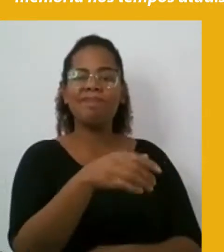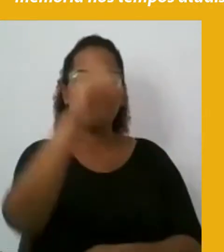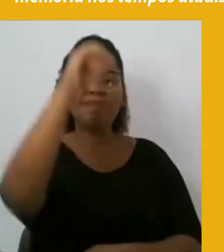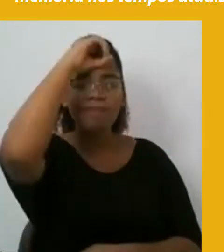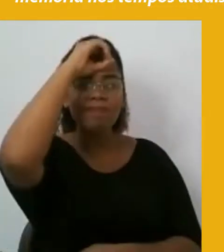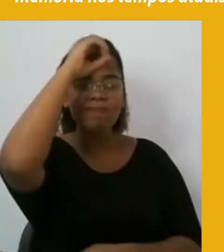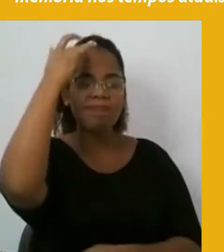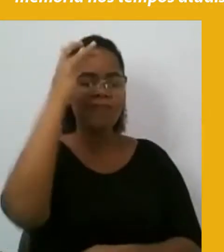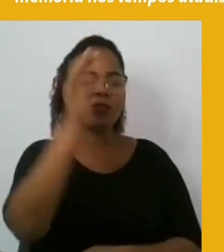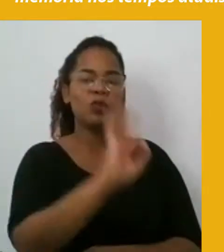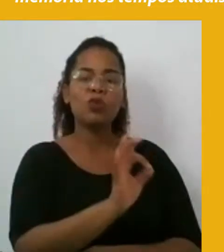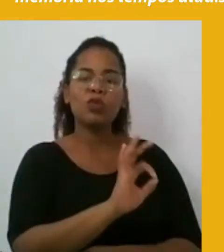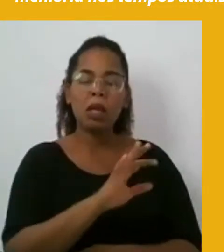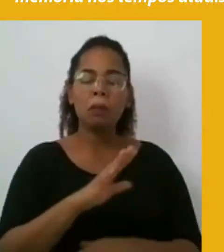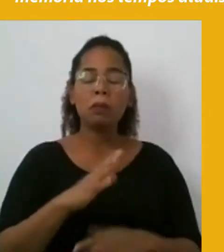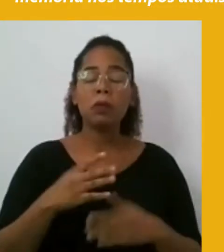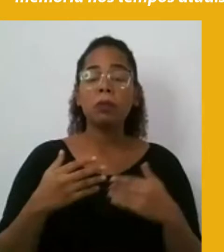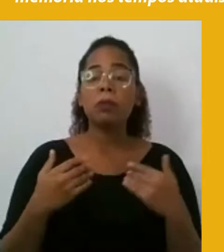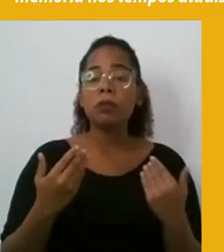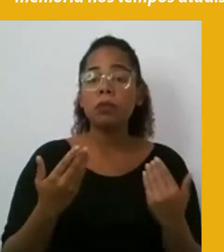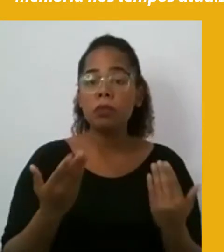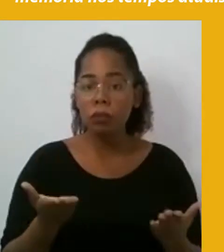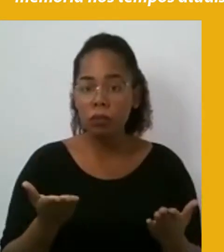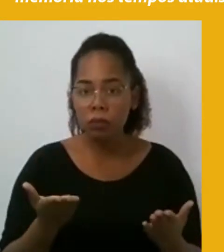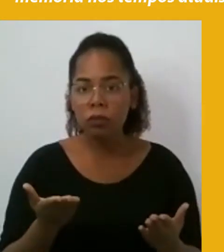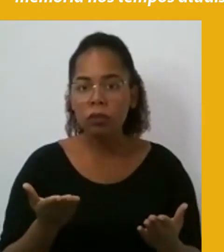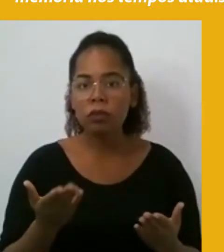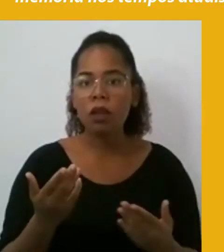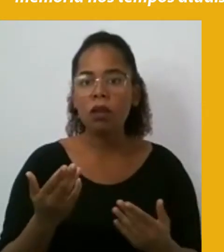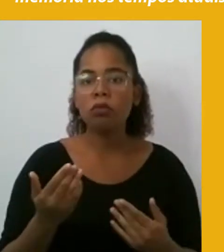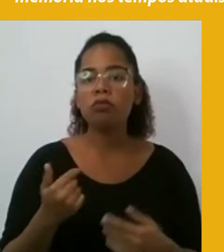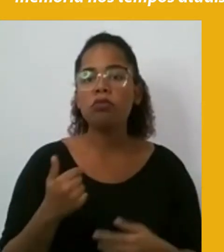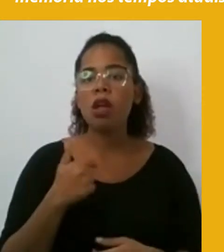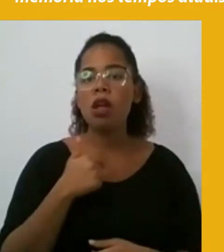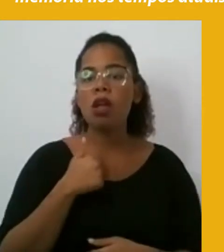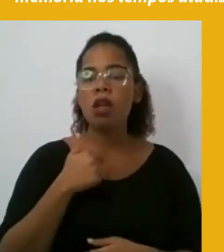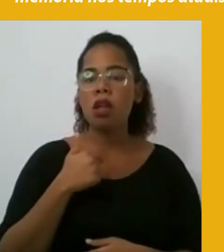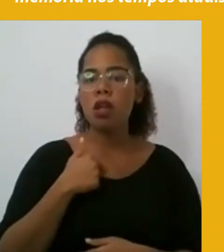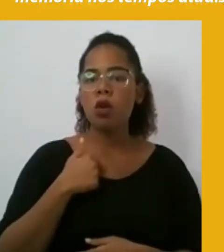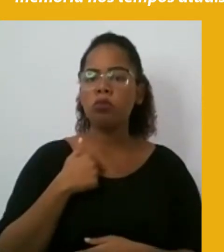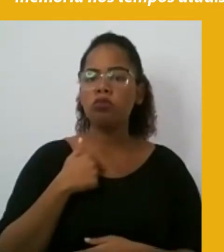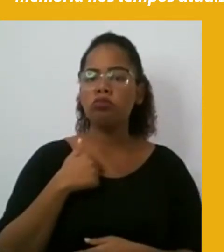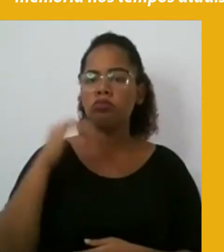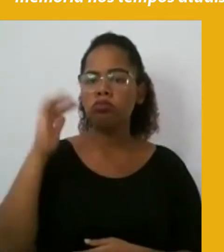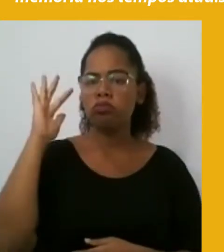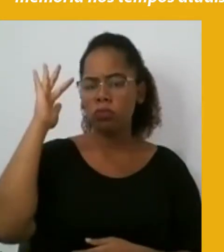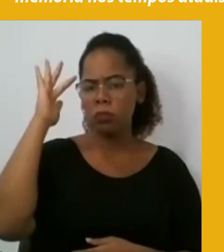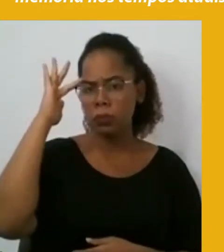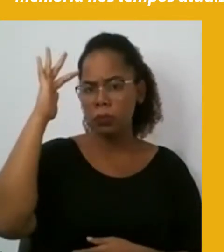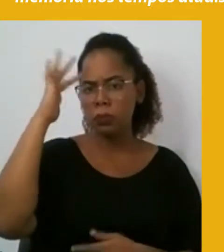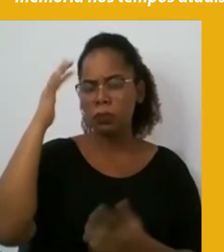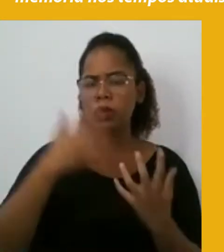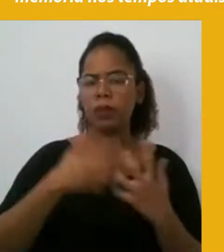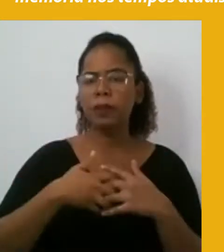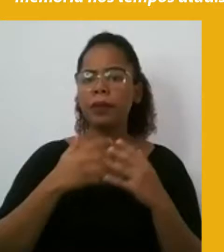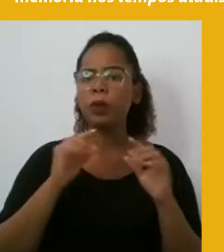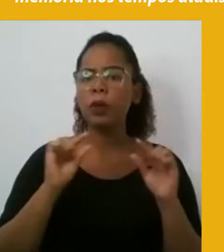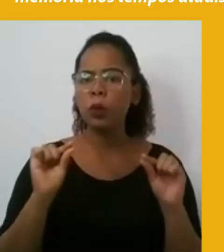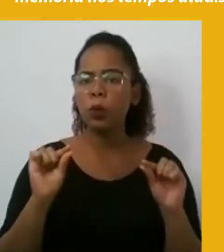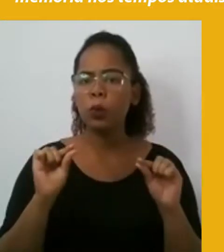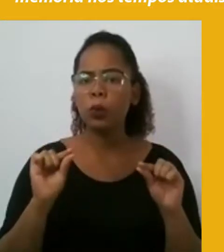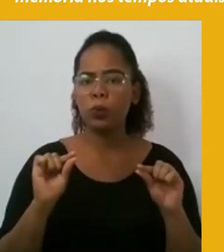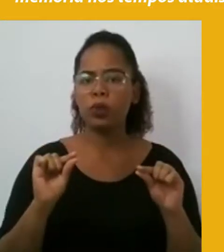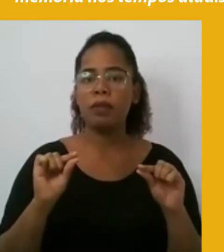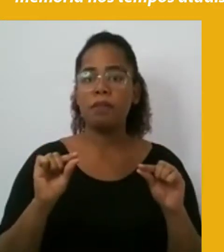vai desenvolver, eu imaginei que a gente precisa